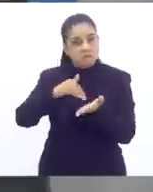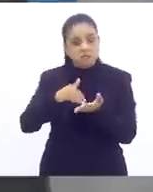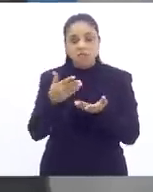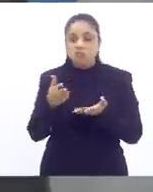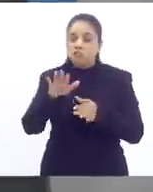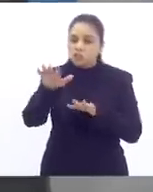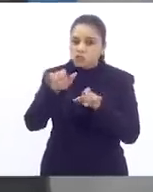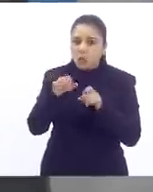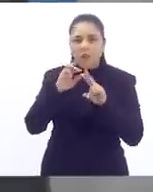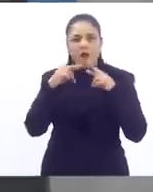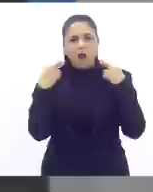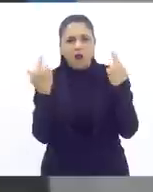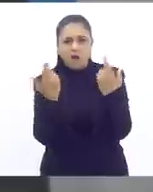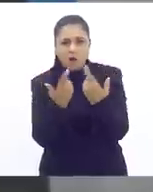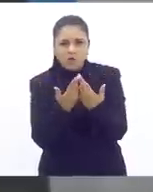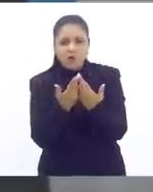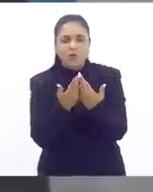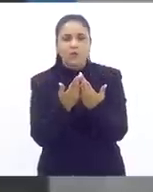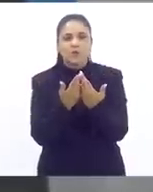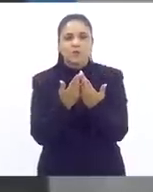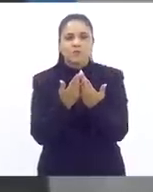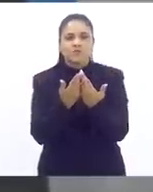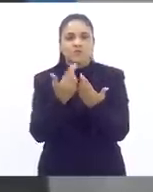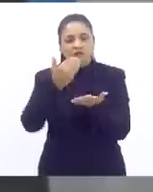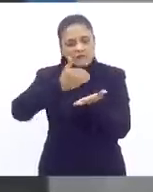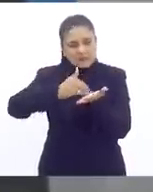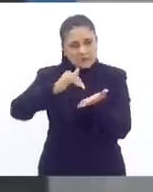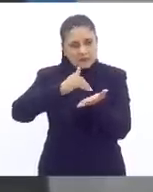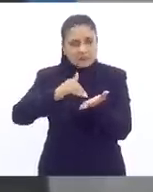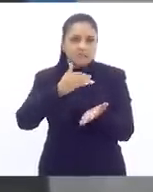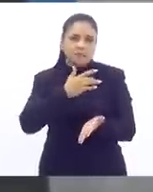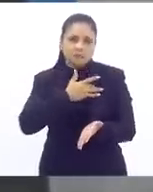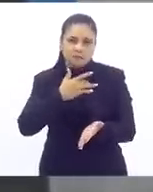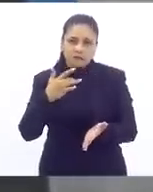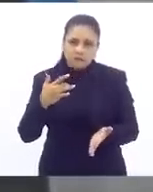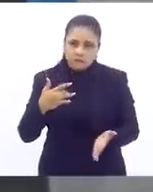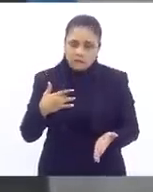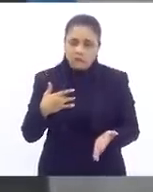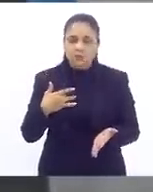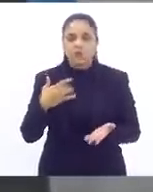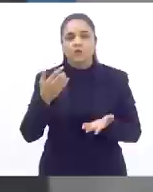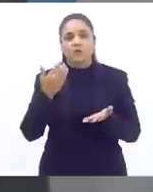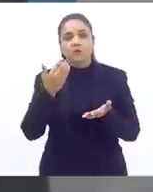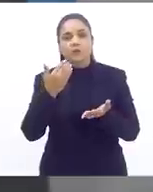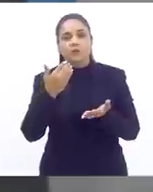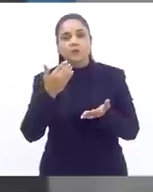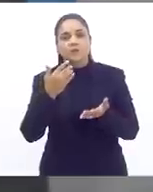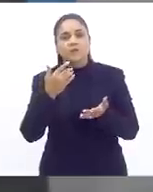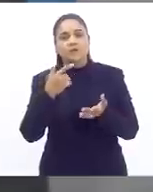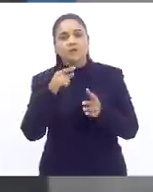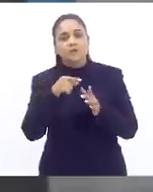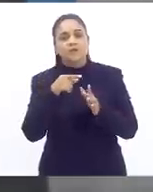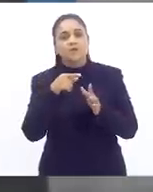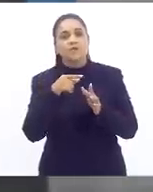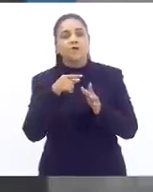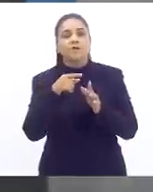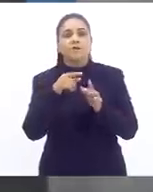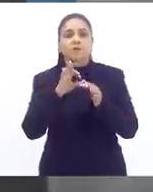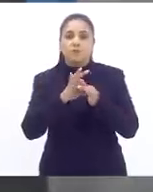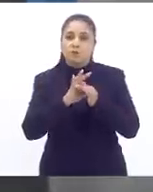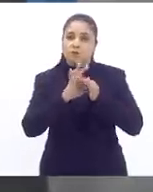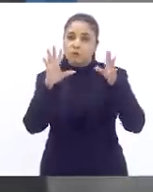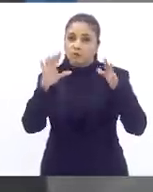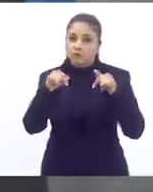chamasse para uma reunião pelo menos a secretaria de saúde e a e a pasta que cuida dos auditores